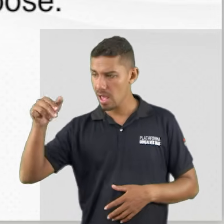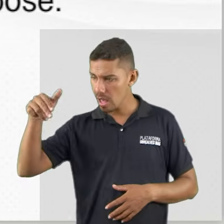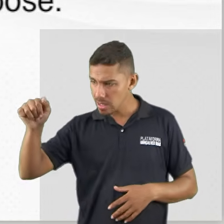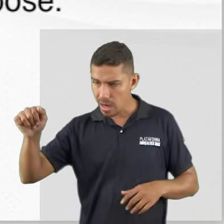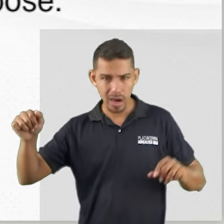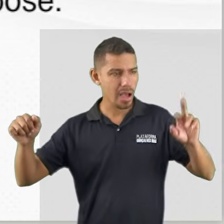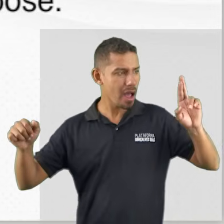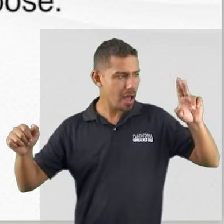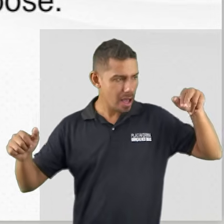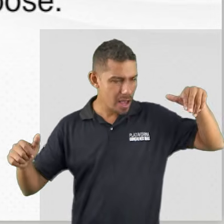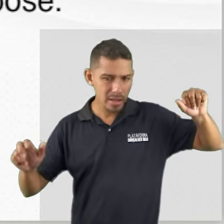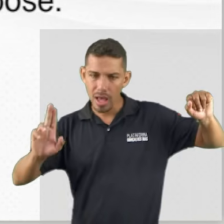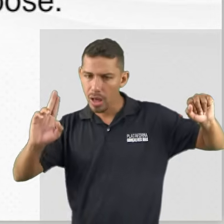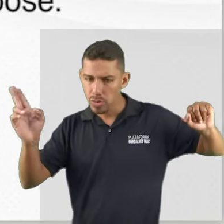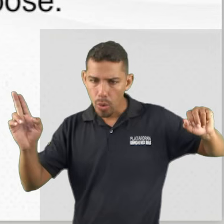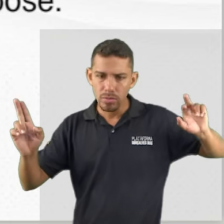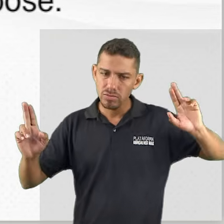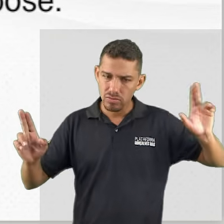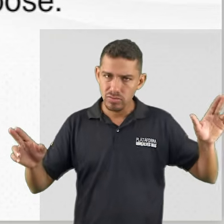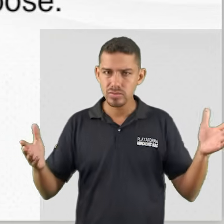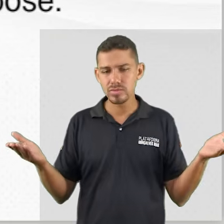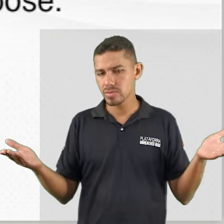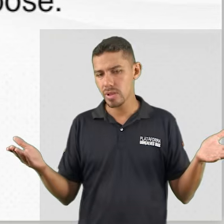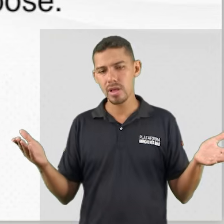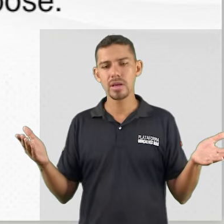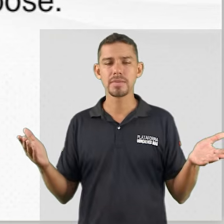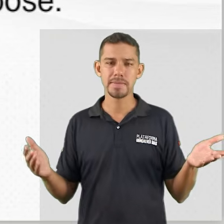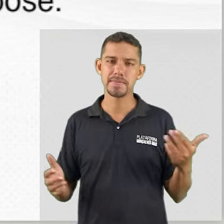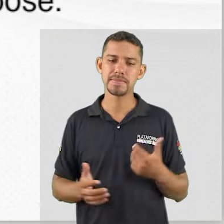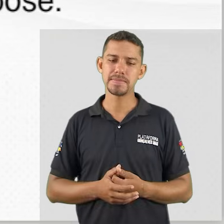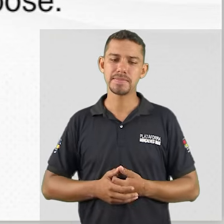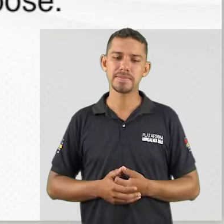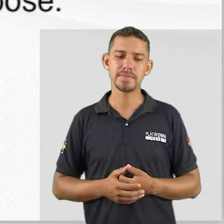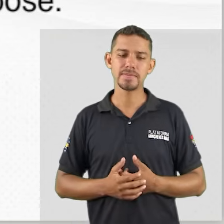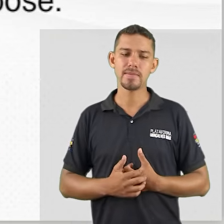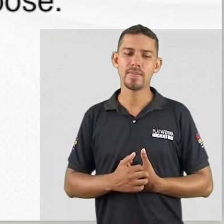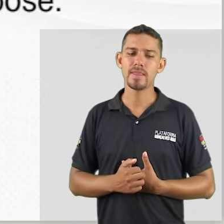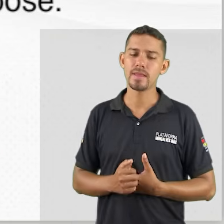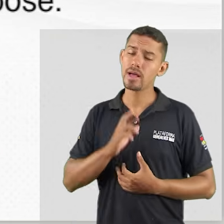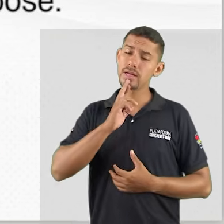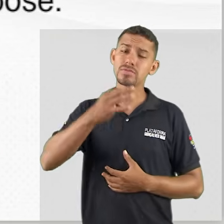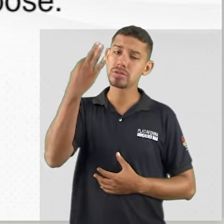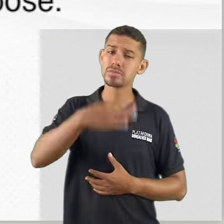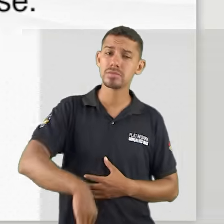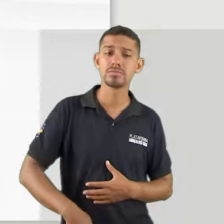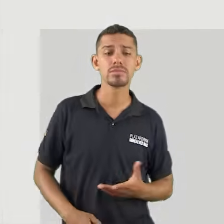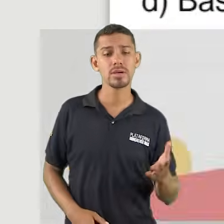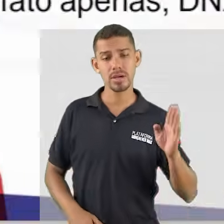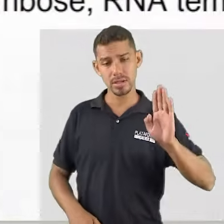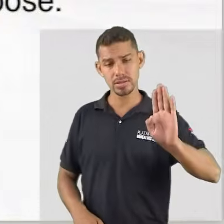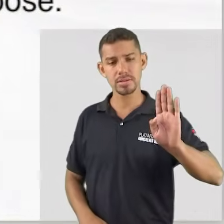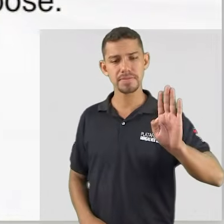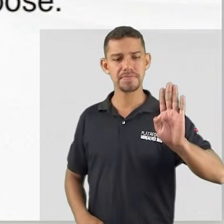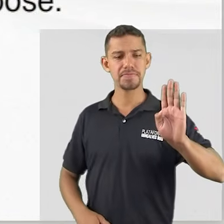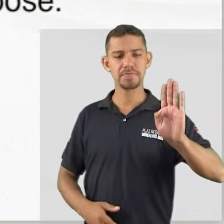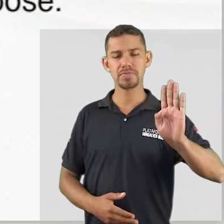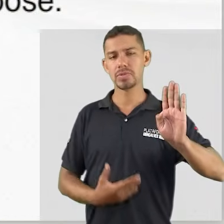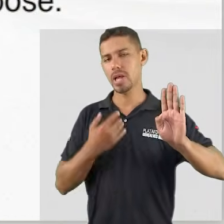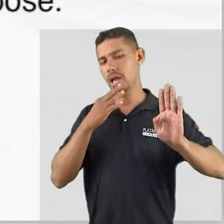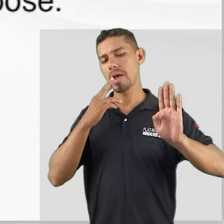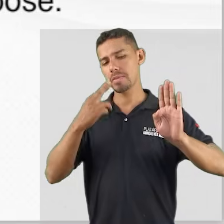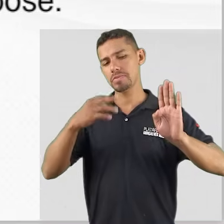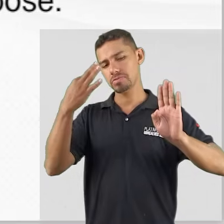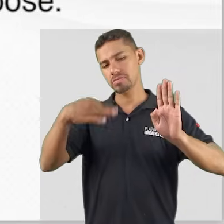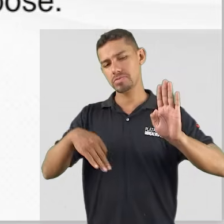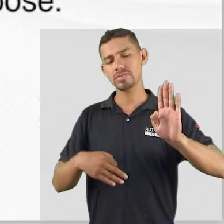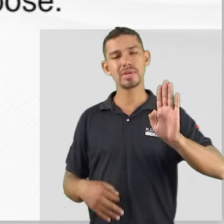nossas moléculas, nosso material genético, né? Seja ele RNA ou seja ele DNA. Então, a nossa questão correta, a